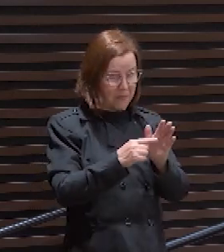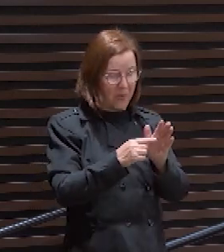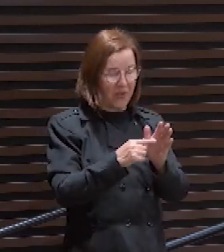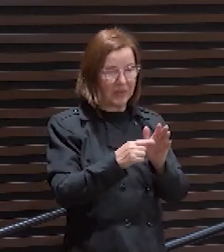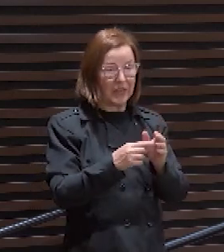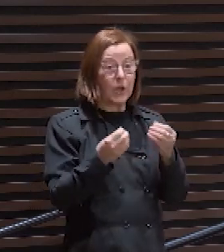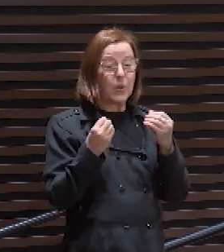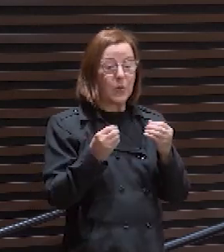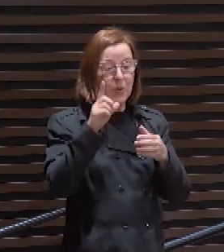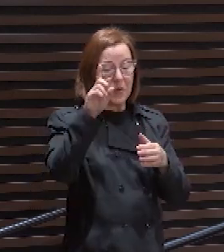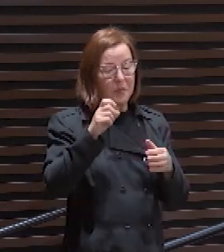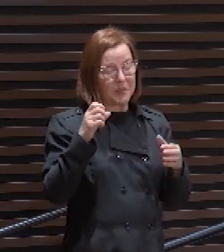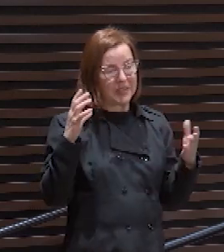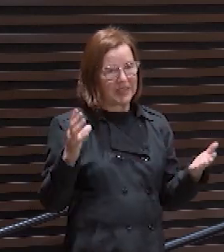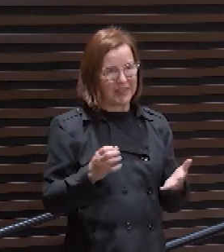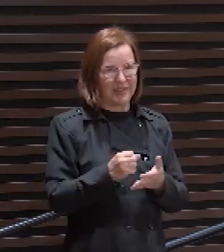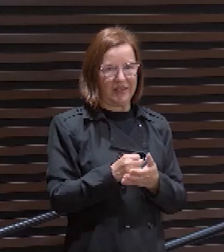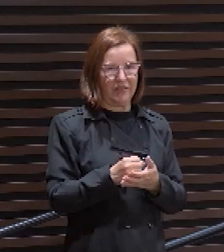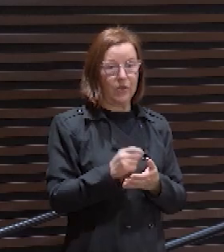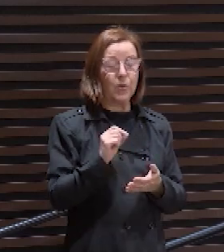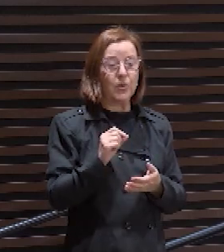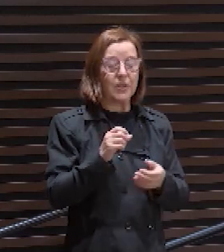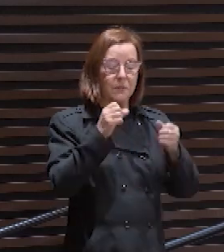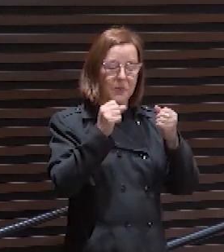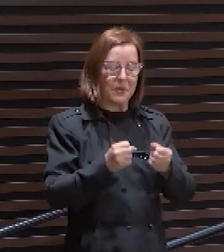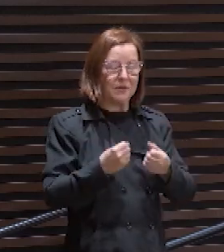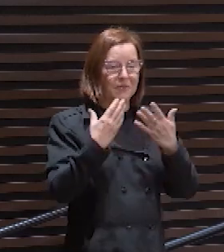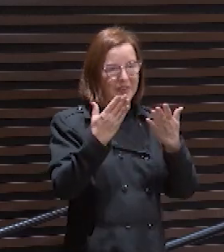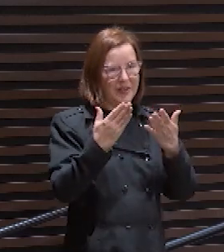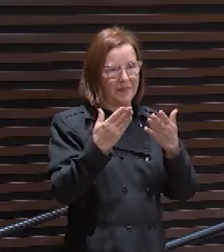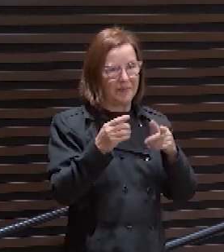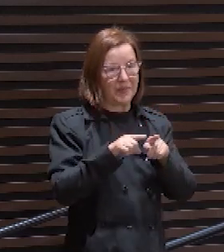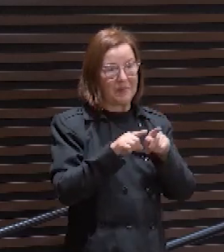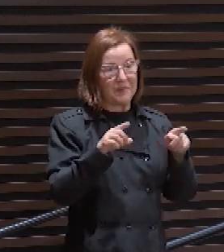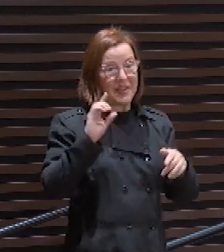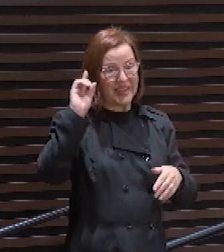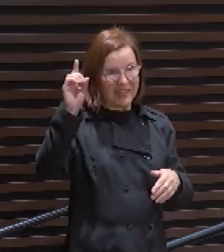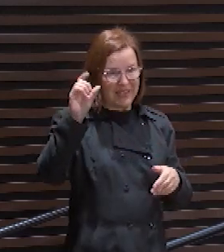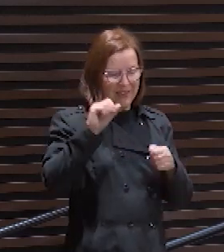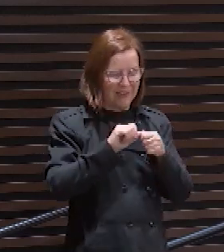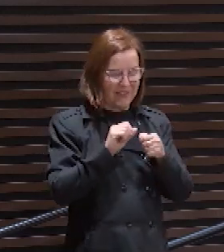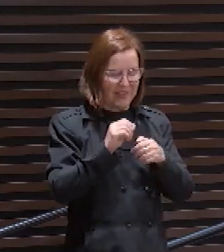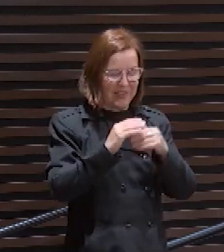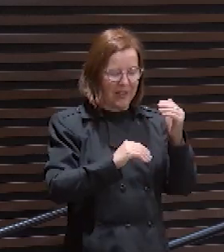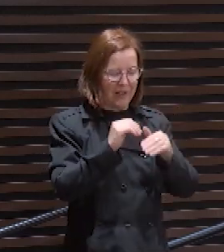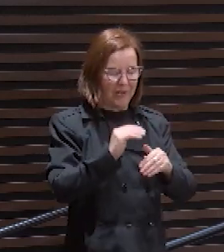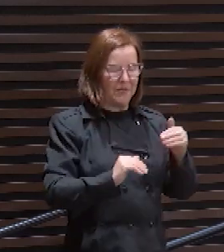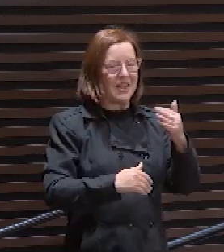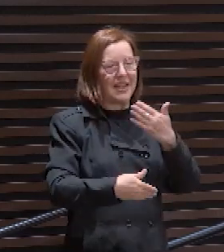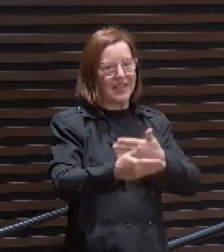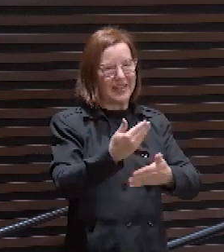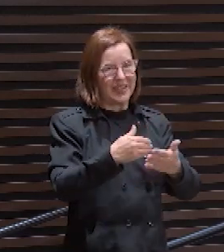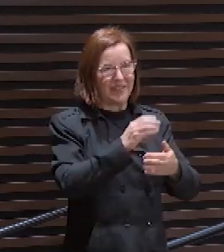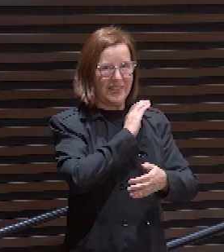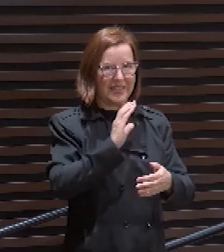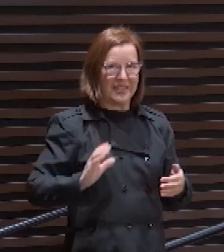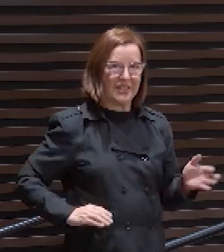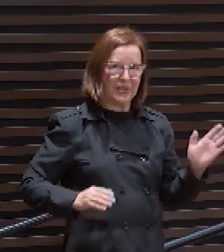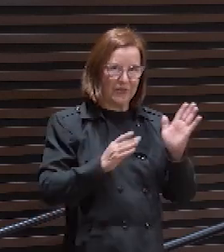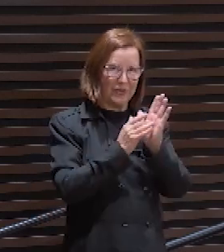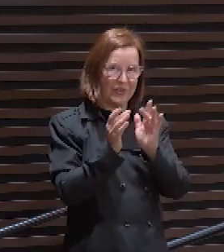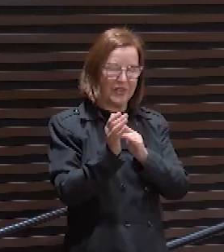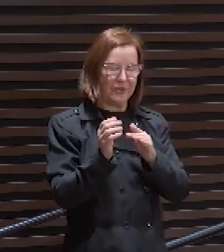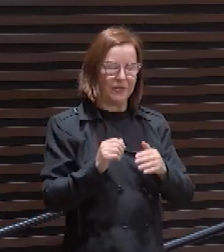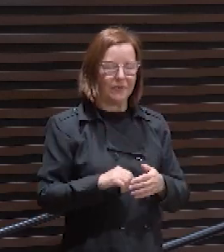nós, porque não podemos oferecer, mas cabe a Deus. E Ele já o fez por nós, através de Cristo Jesus. Já a